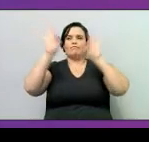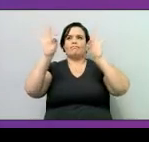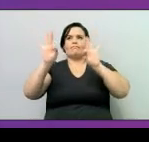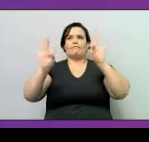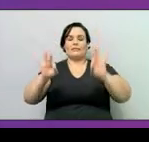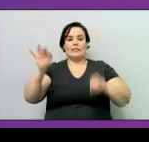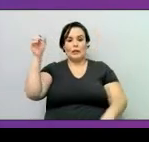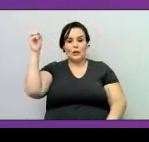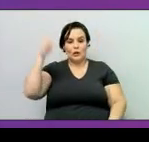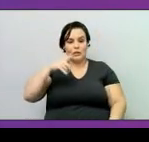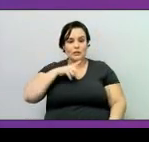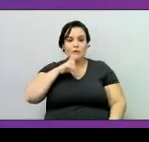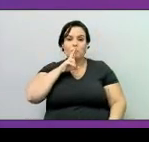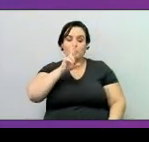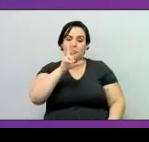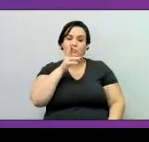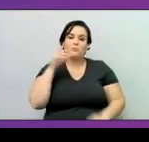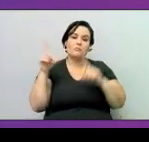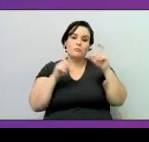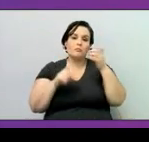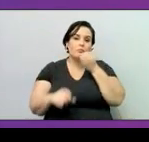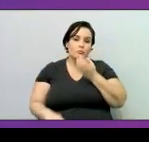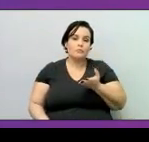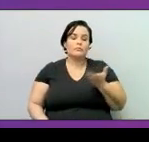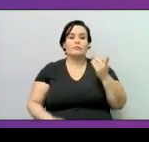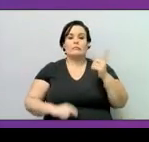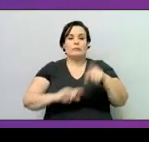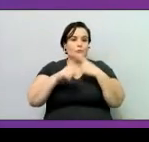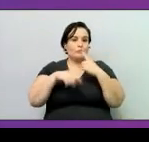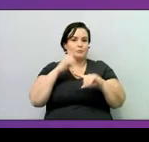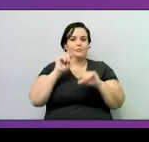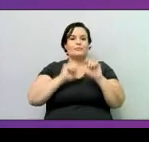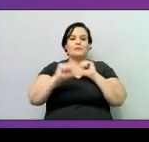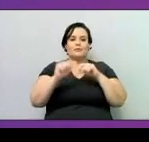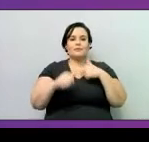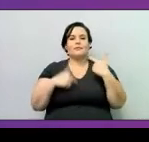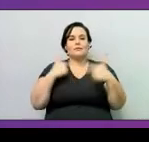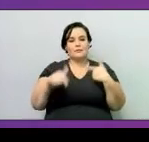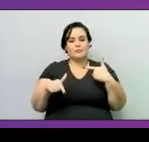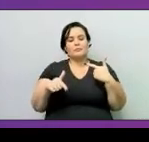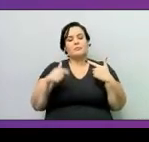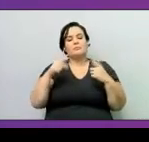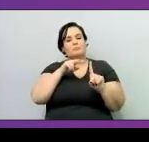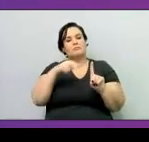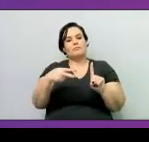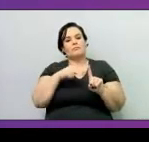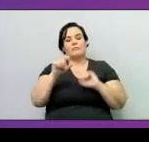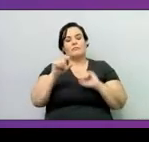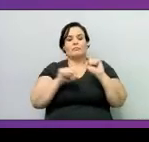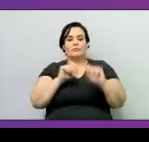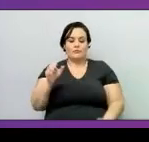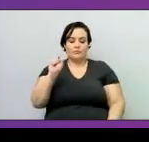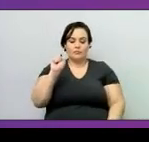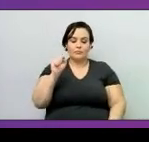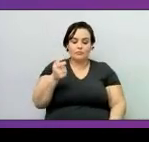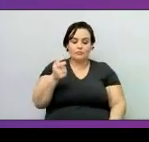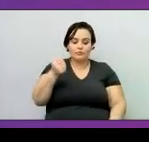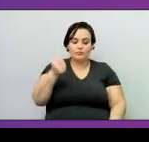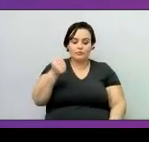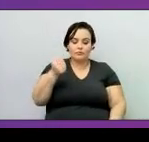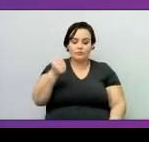resultado do fotográfico a partir daí as coisas viram totalmente e eu venho trabalhando nessa perspectiva de que quase oitenta por cento da técnica fotográfica